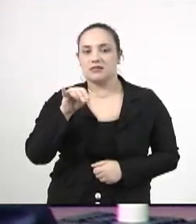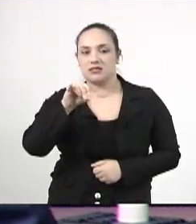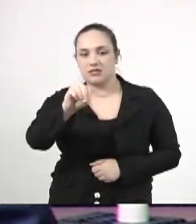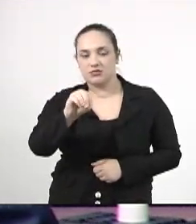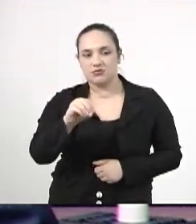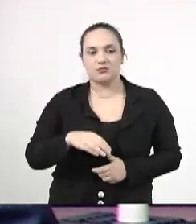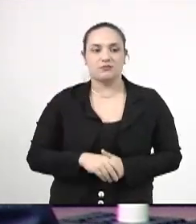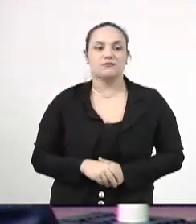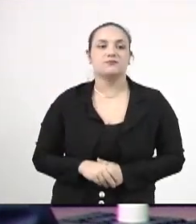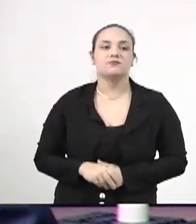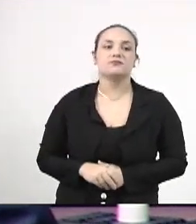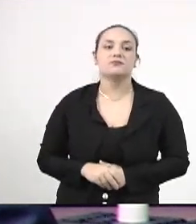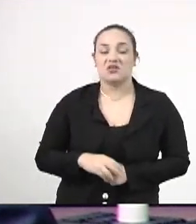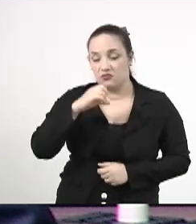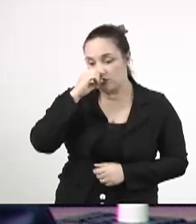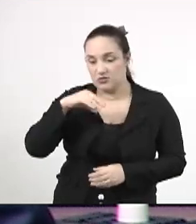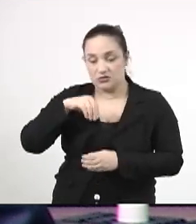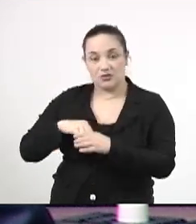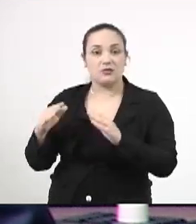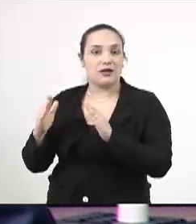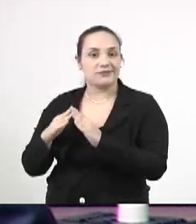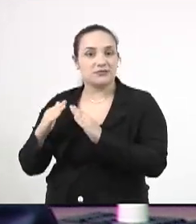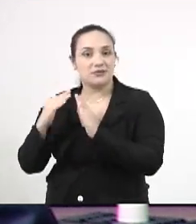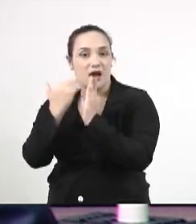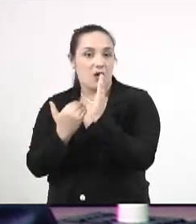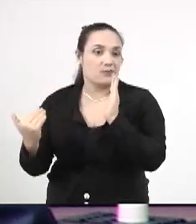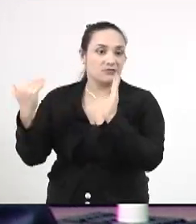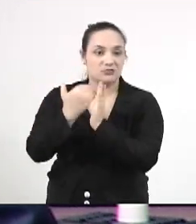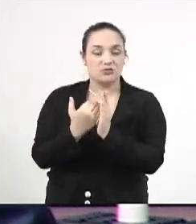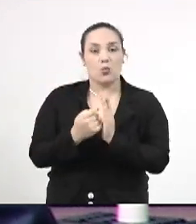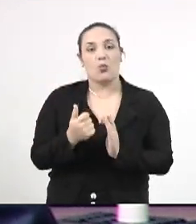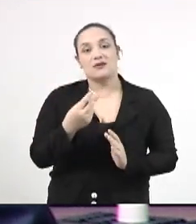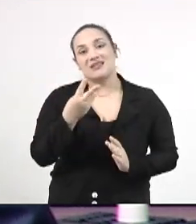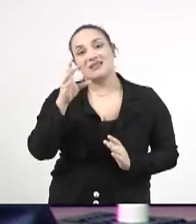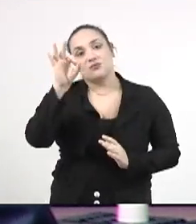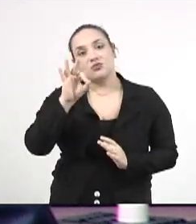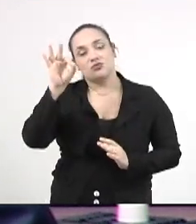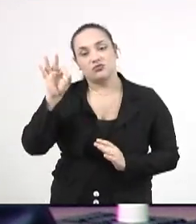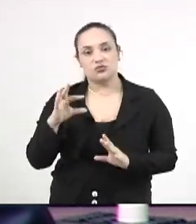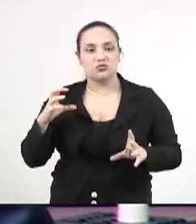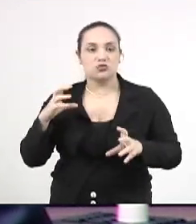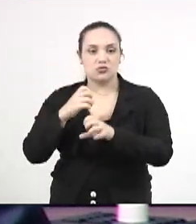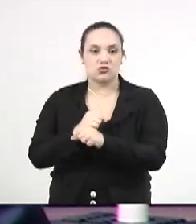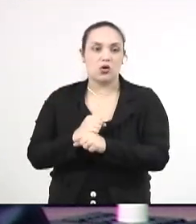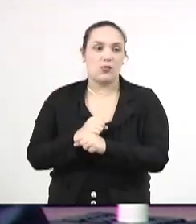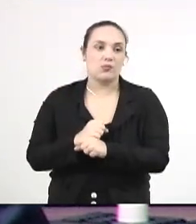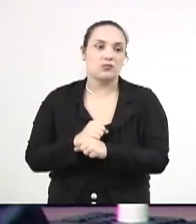de violência doméstica cresceram quase 3%, totalizando